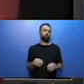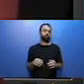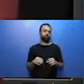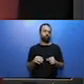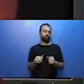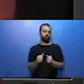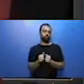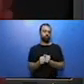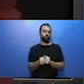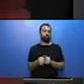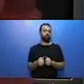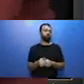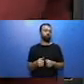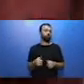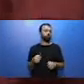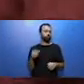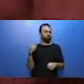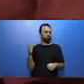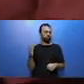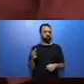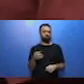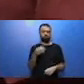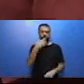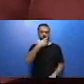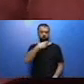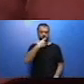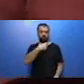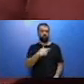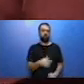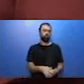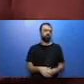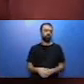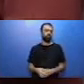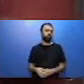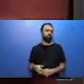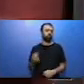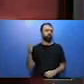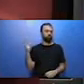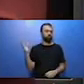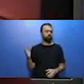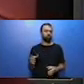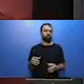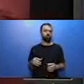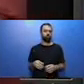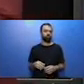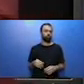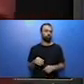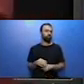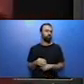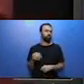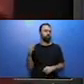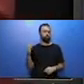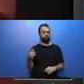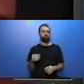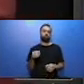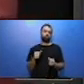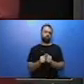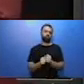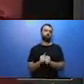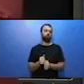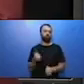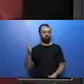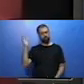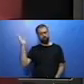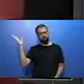pãozinho com leite, com café, uma fruta, que pode ser uma maçã às 10 horas. No almoço nós temos arroz,